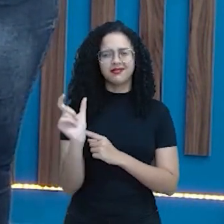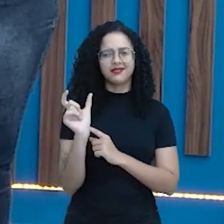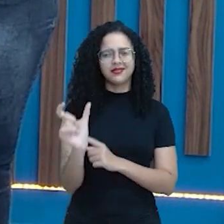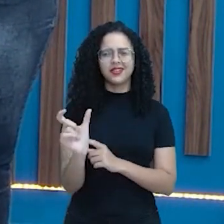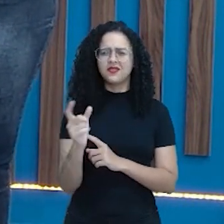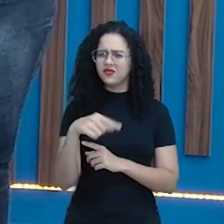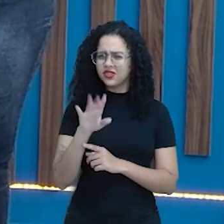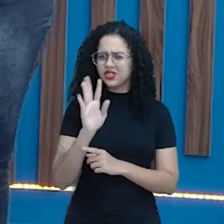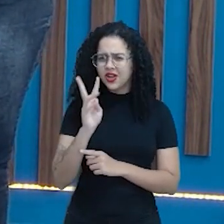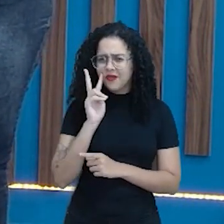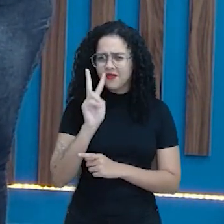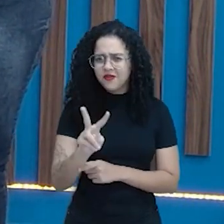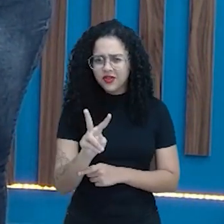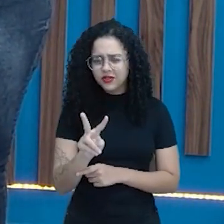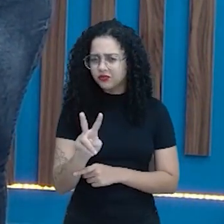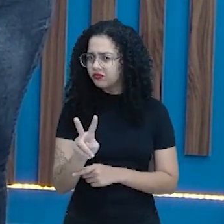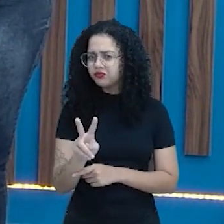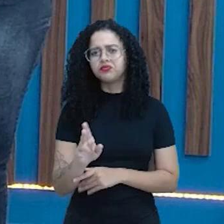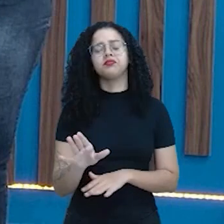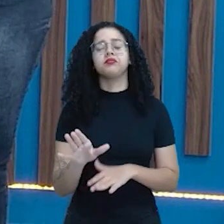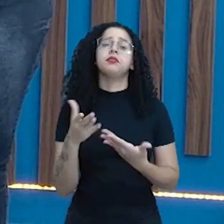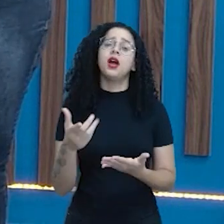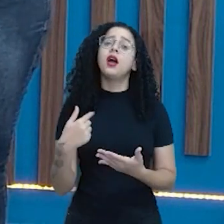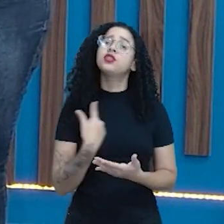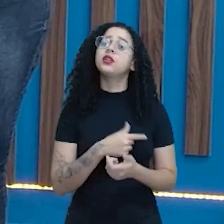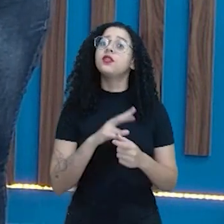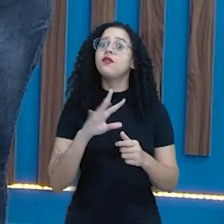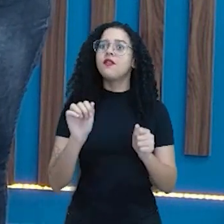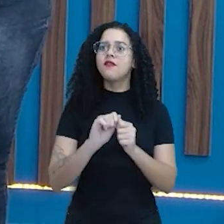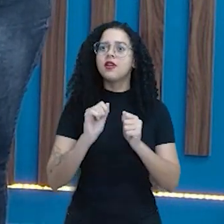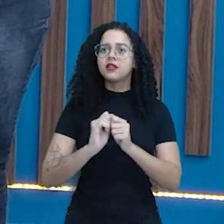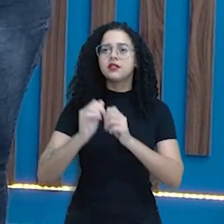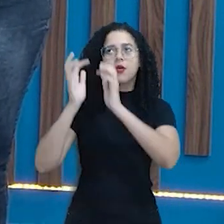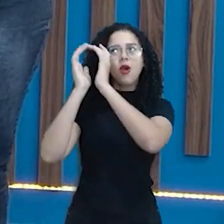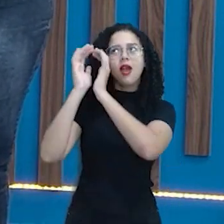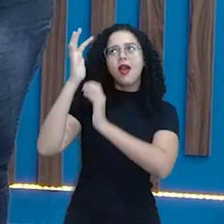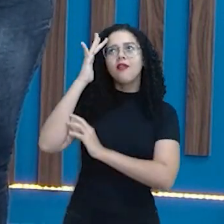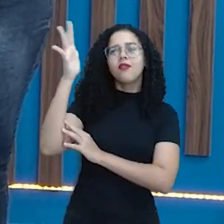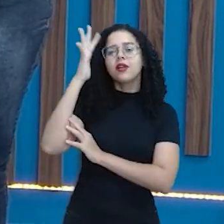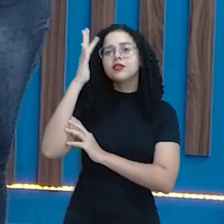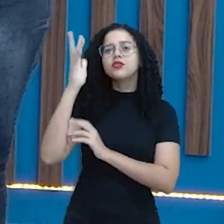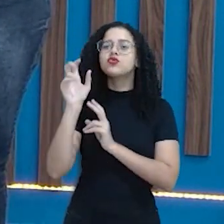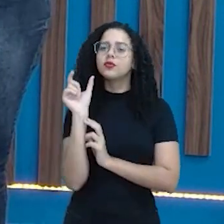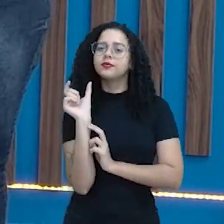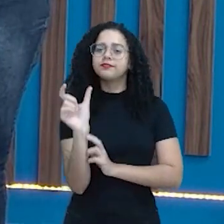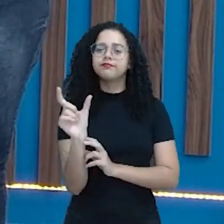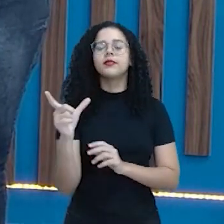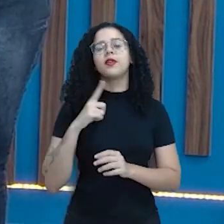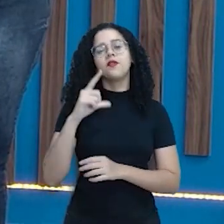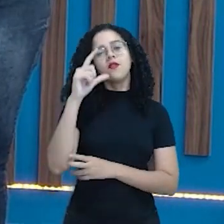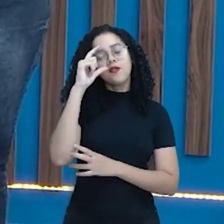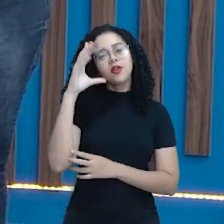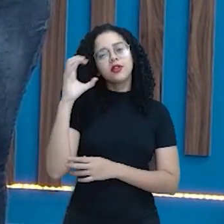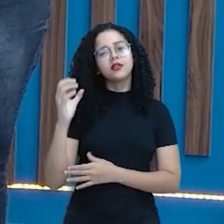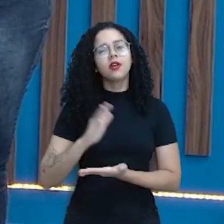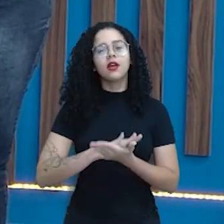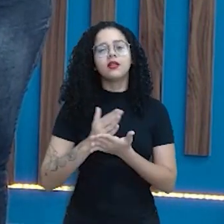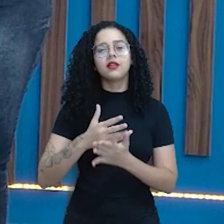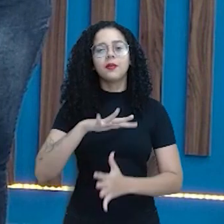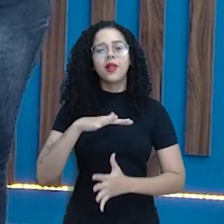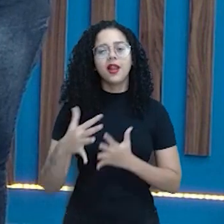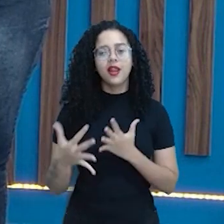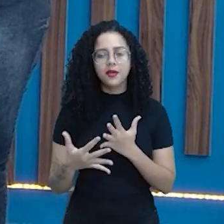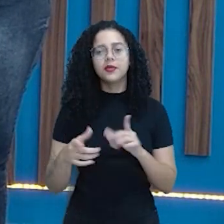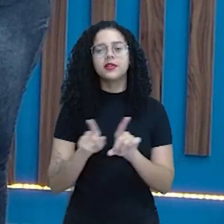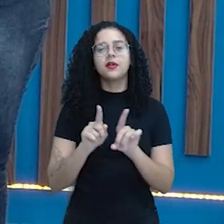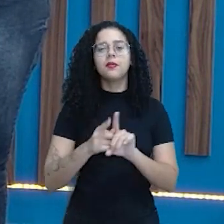essa palavra agora, mas a gente vai fazer uma reflexão massa sobre tecnocracia. Estamos com Vitória, a nossa intérprete de